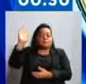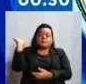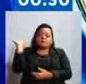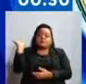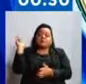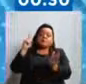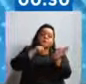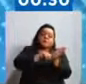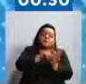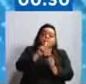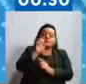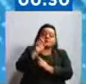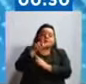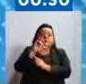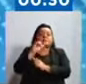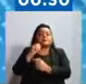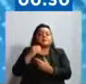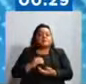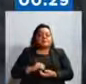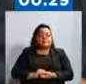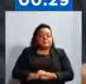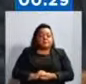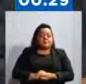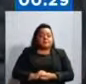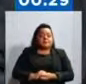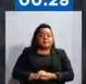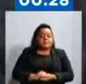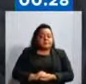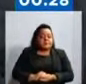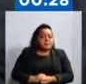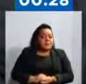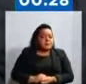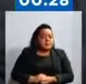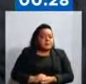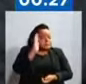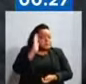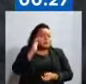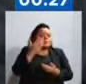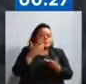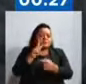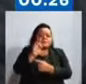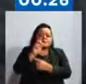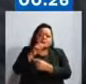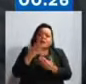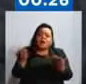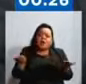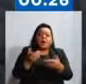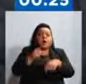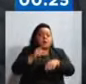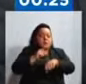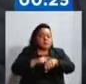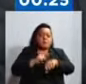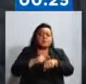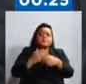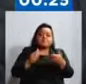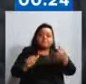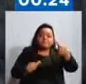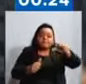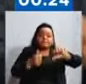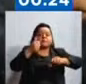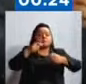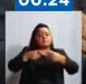Lindomar, a pergunta. Genesi, nós estamos vivendo agora um momento de grandes alagações em Porto Velho.